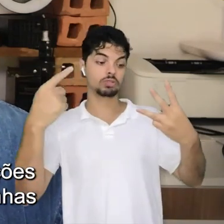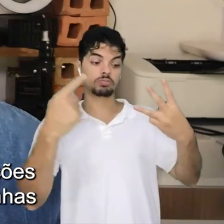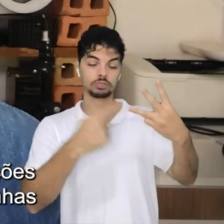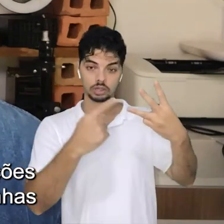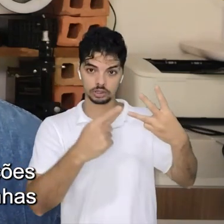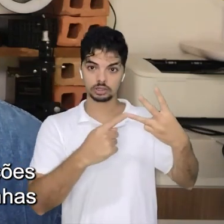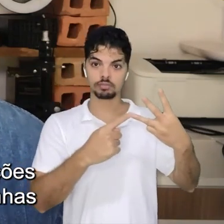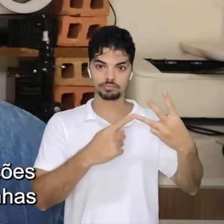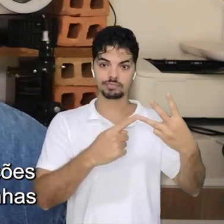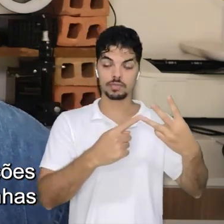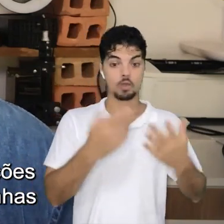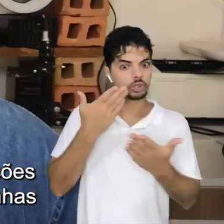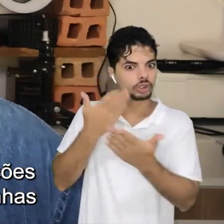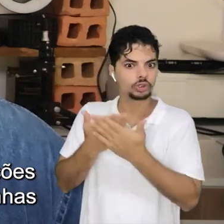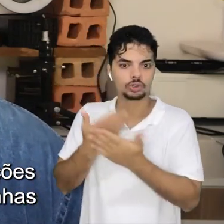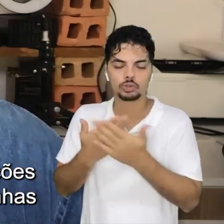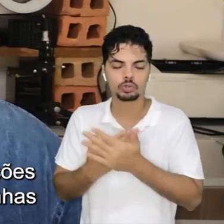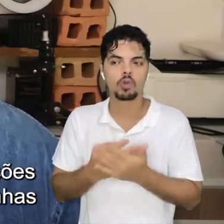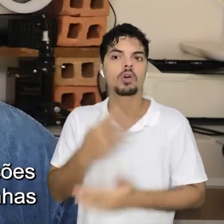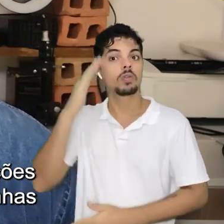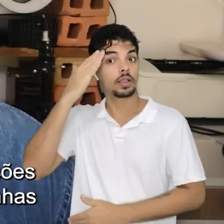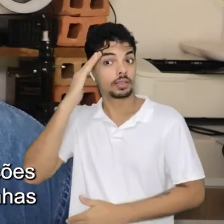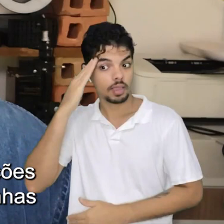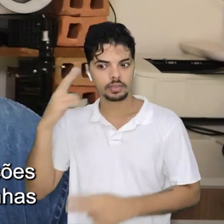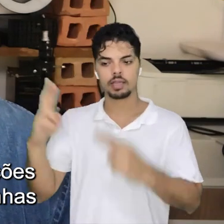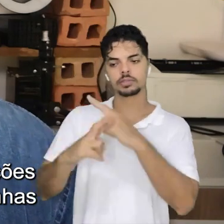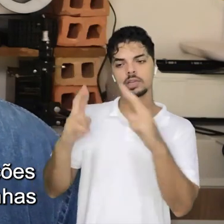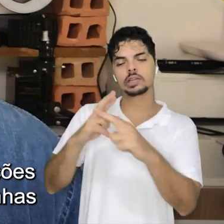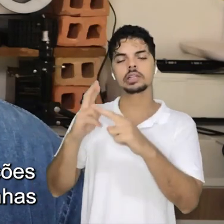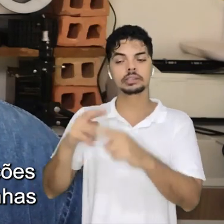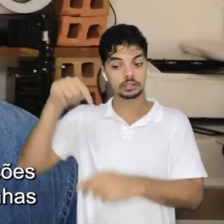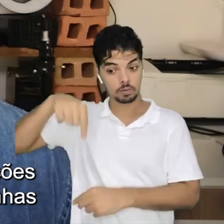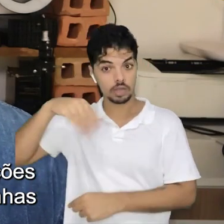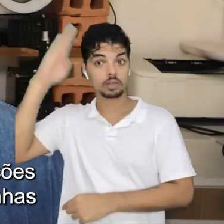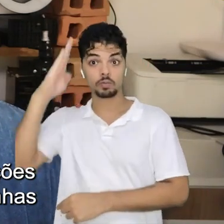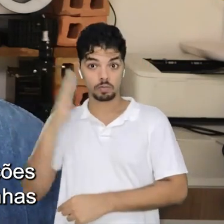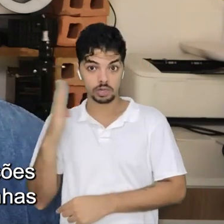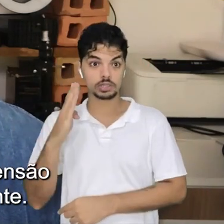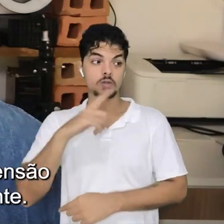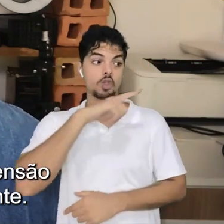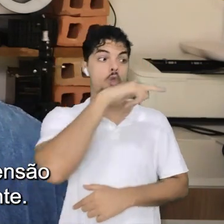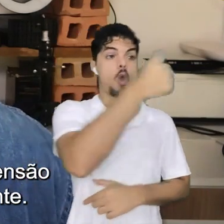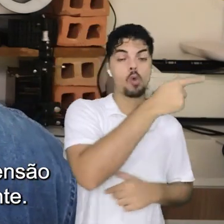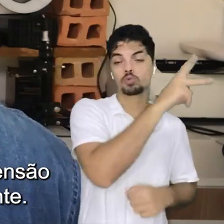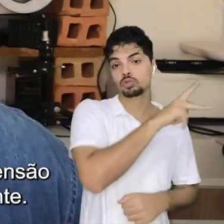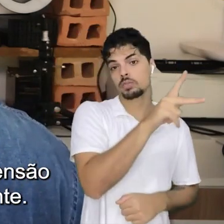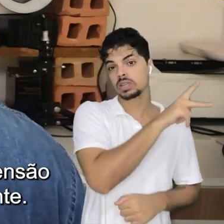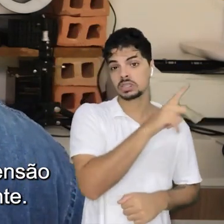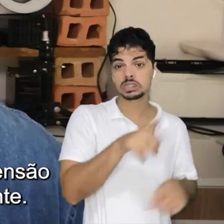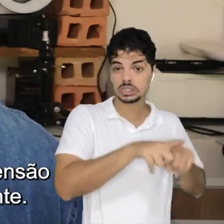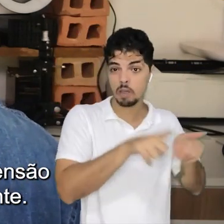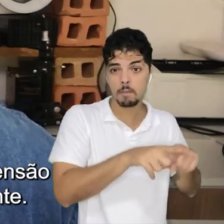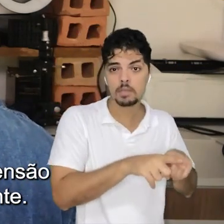o estudo e a compreensão das relações entre o Brasil e as nações circunvinhas seria de uma enorme